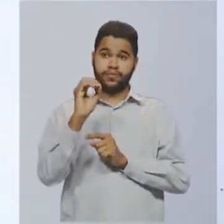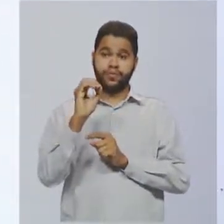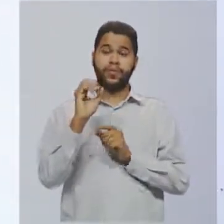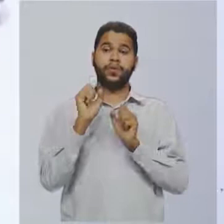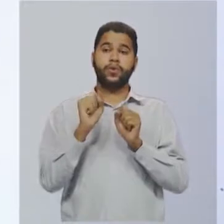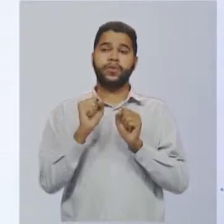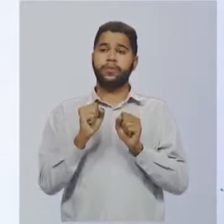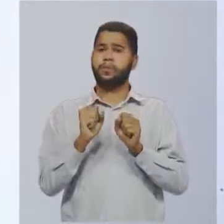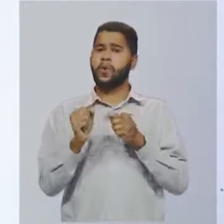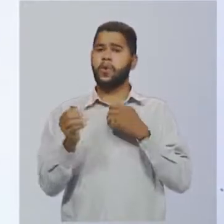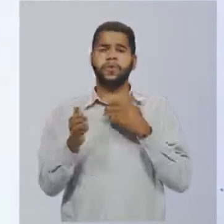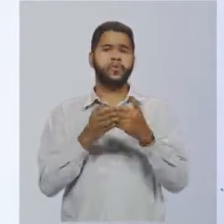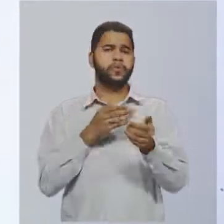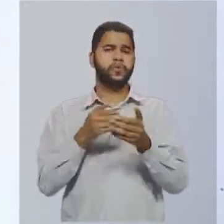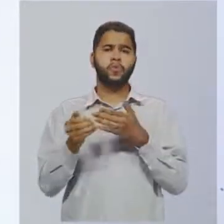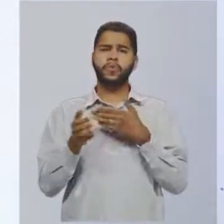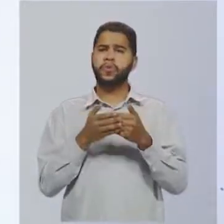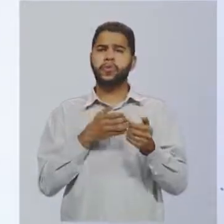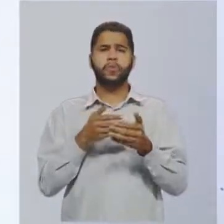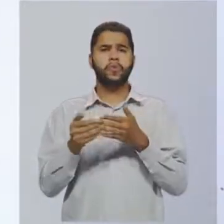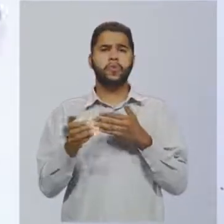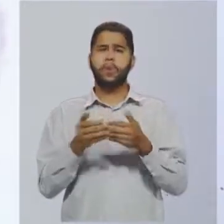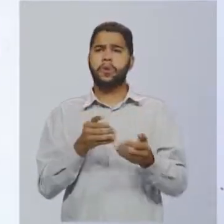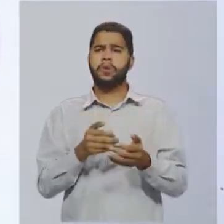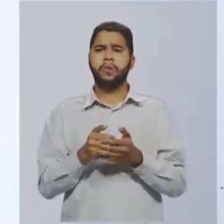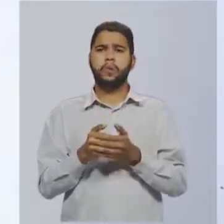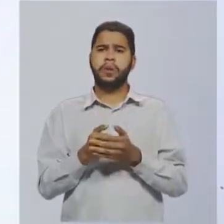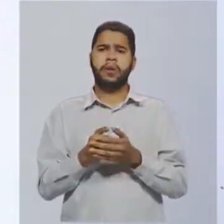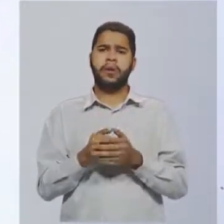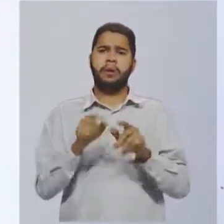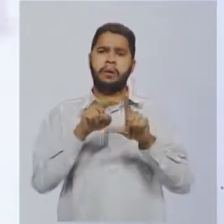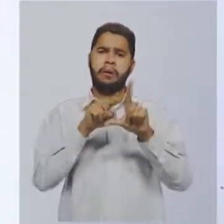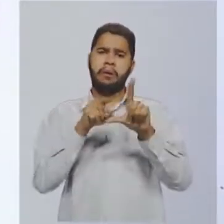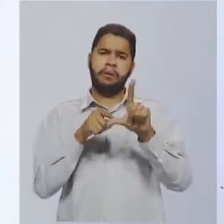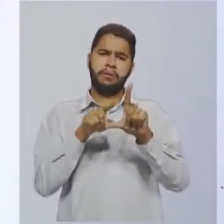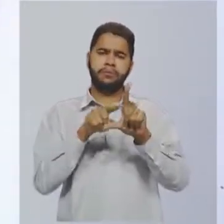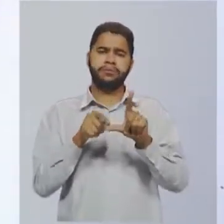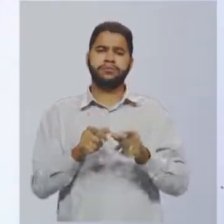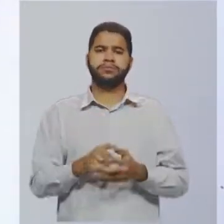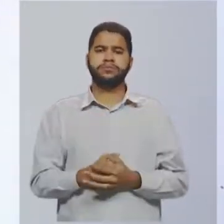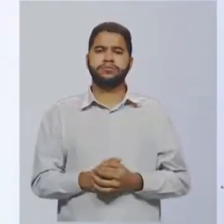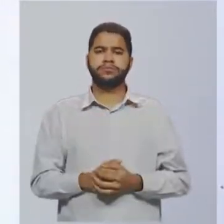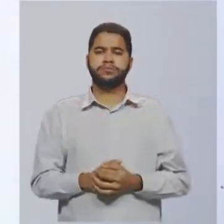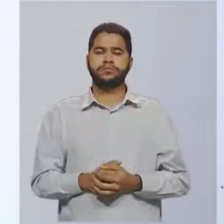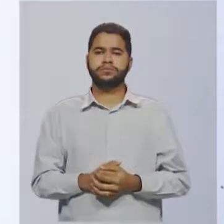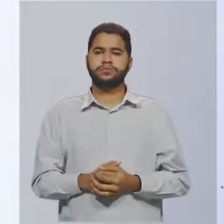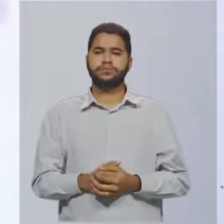posso construir qualquer ângulo. Então, eu vou colocar aqui.